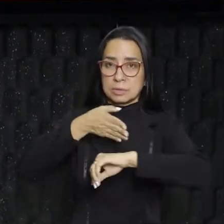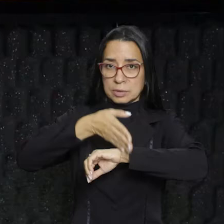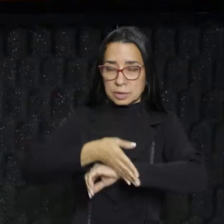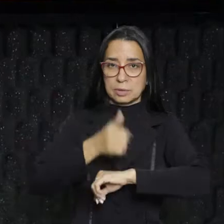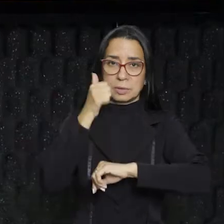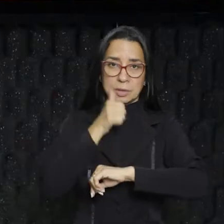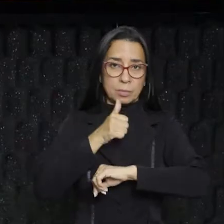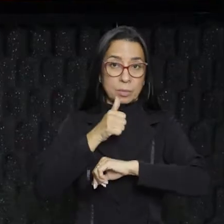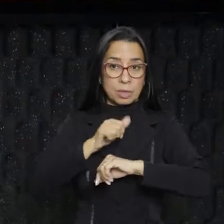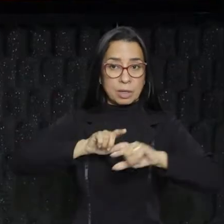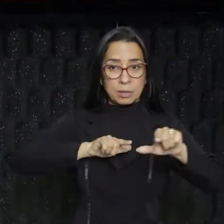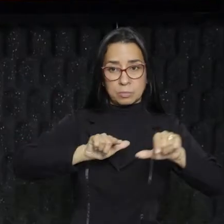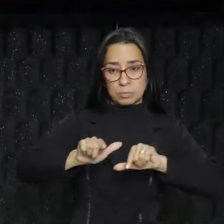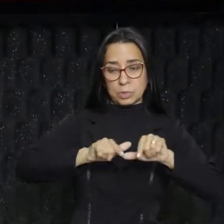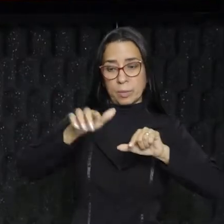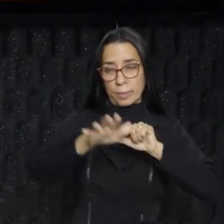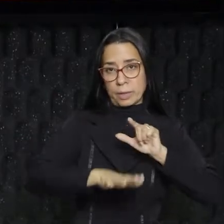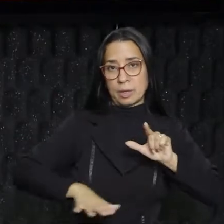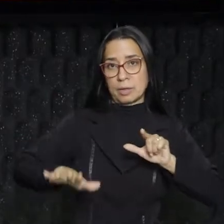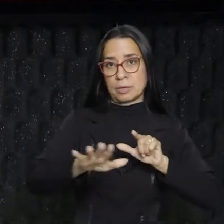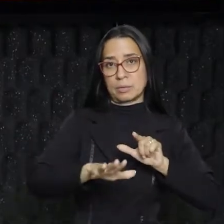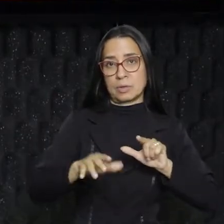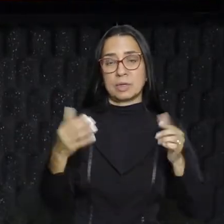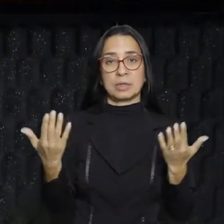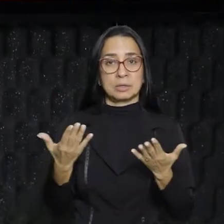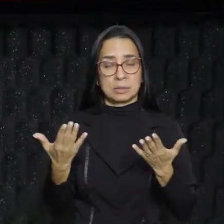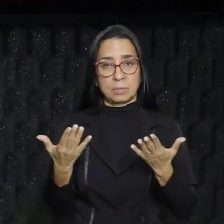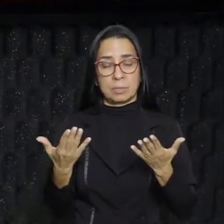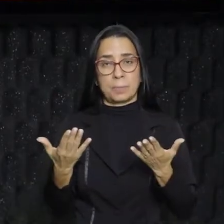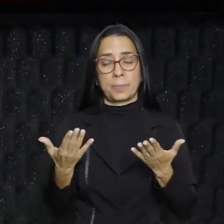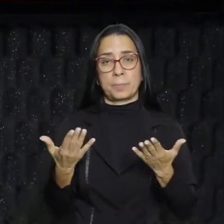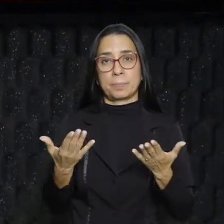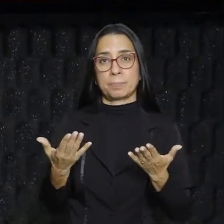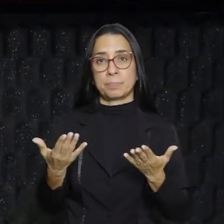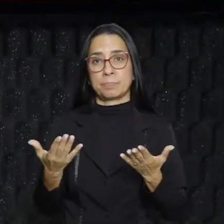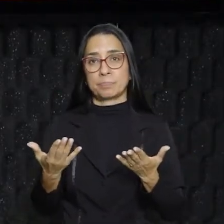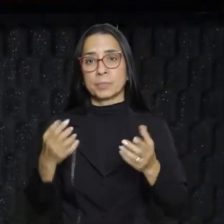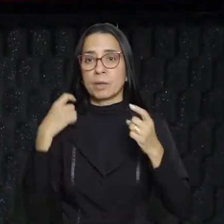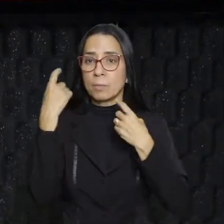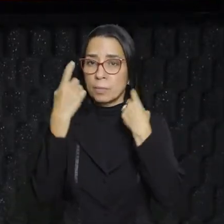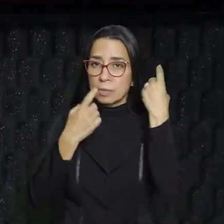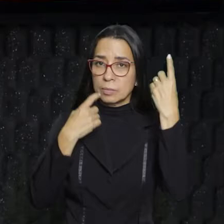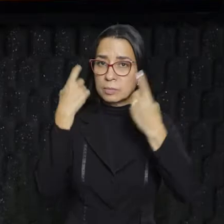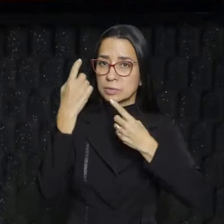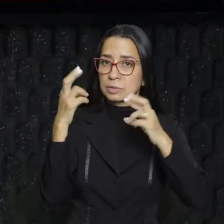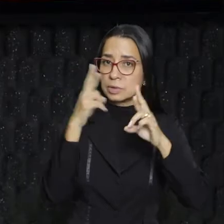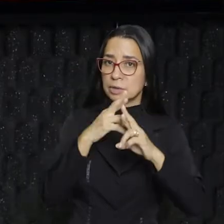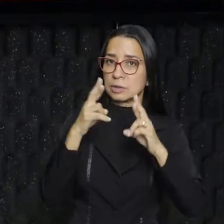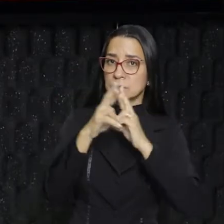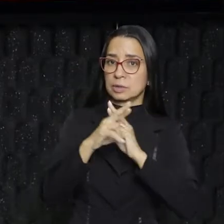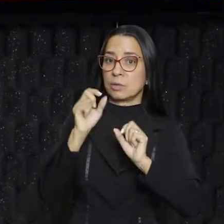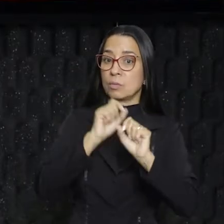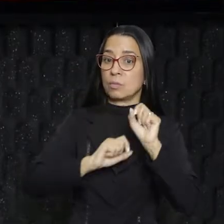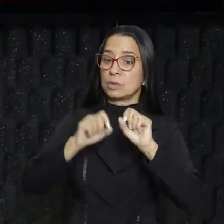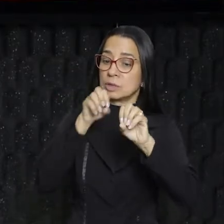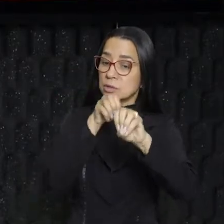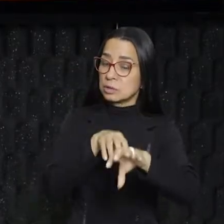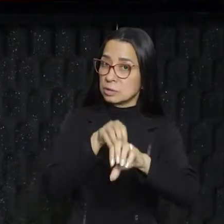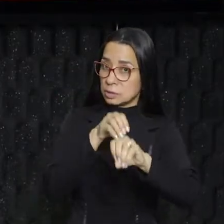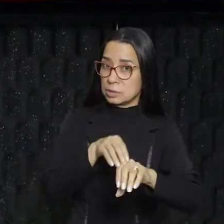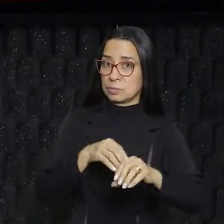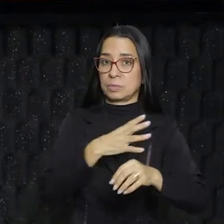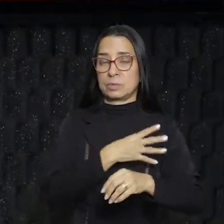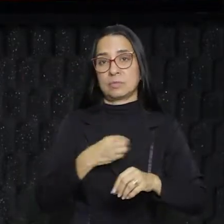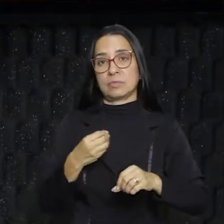trabalho e muito fruto também agora, galera, né, de uma preocupação em relação ao que se passa para os filhos. Ou seja, eu vou planejar